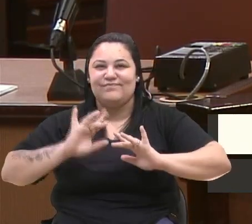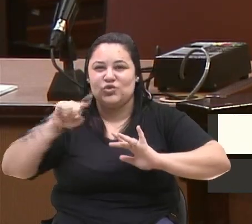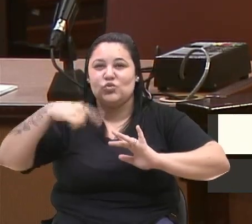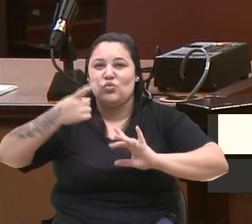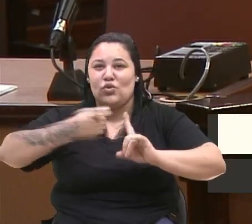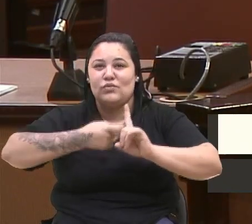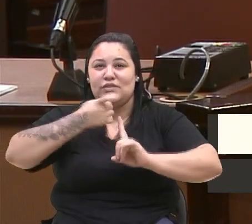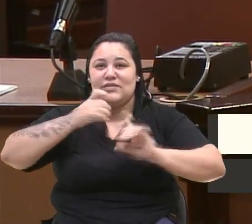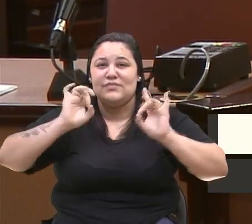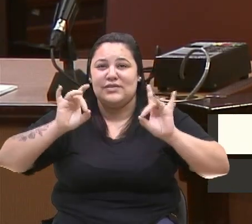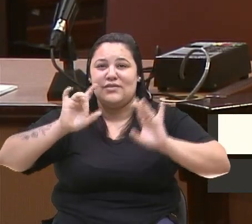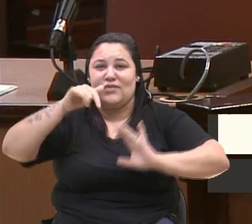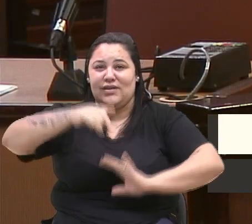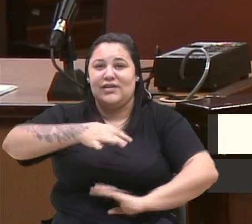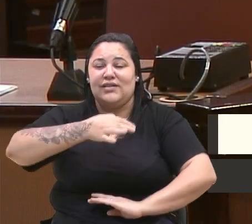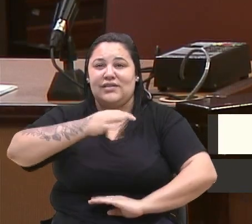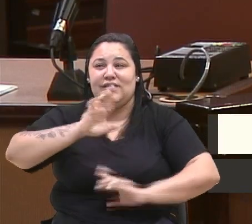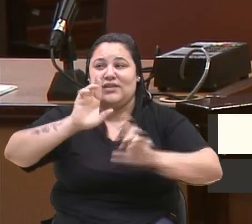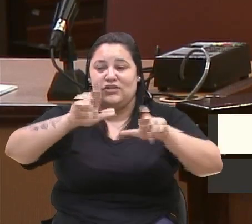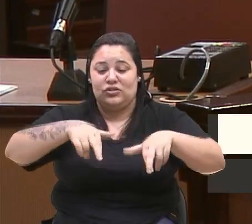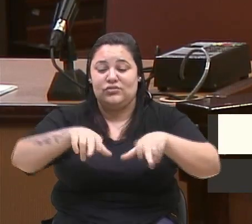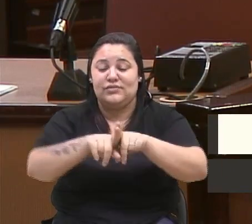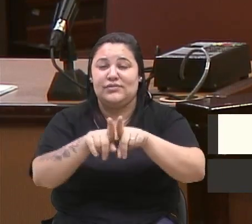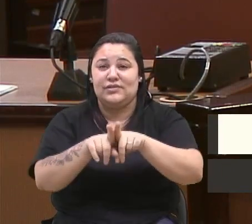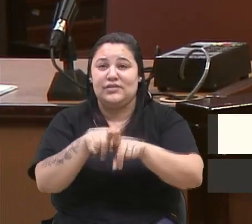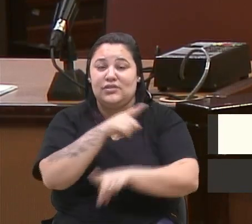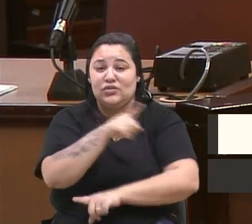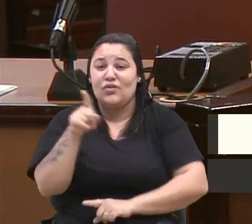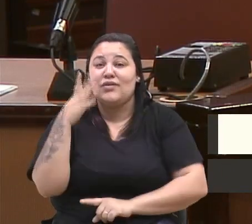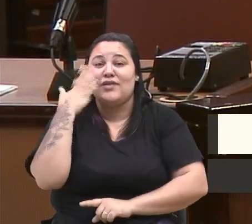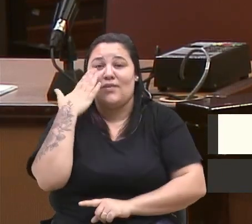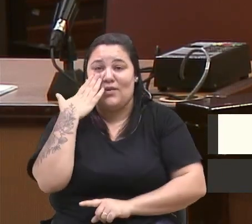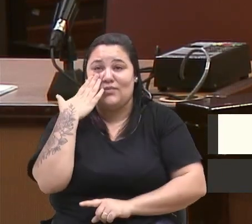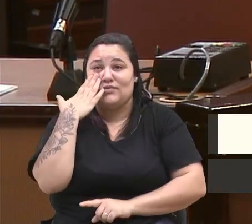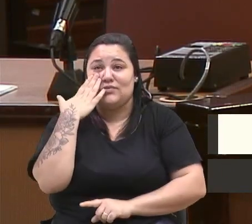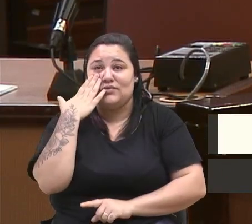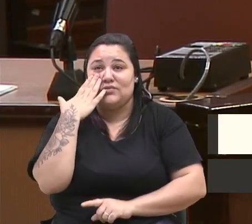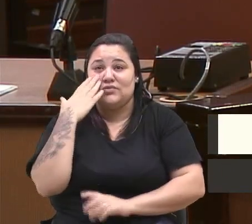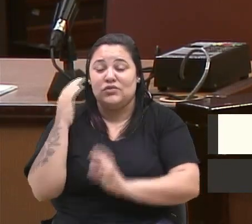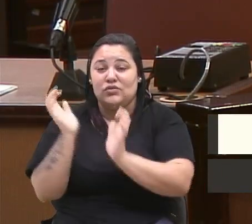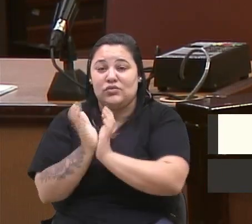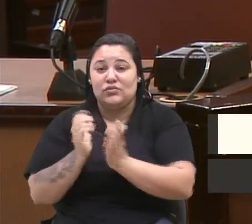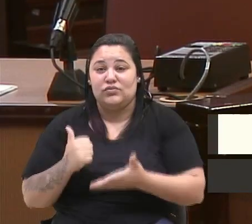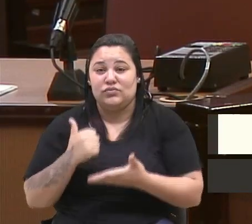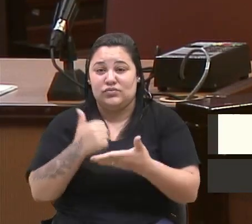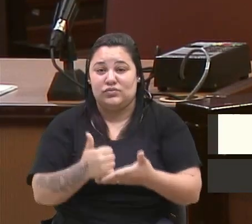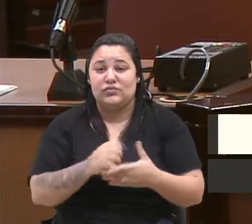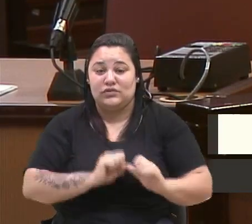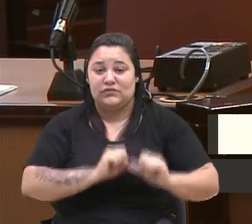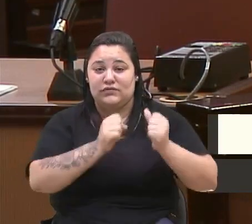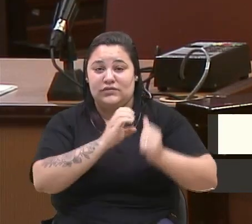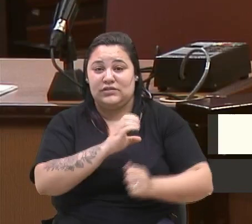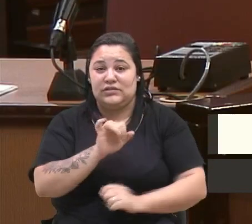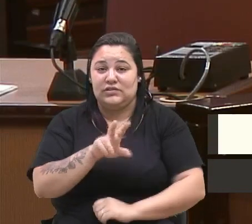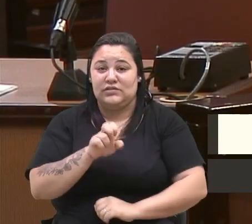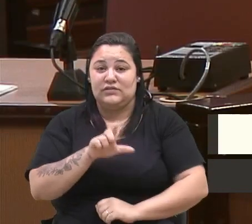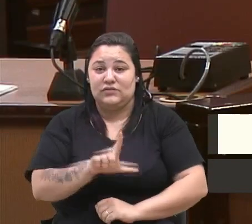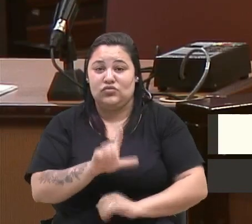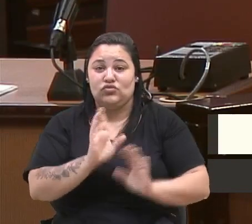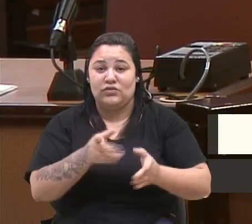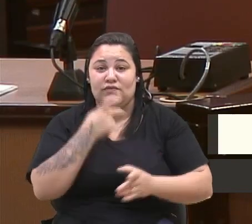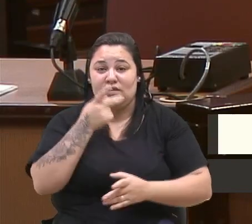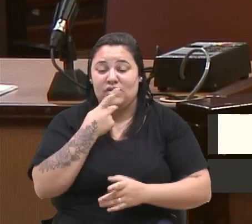região. E a gente sabe, e a Frente Parlamentar de Proteção e Defesa Civil trouxe esse assunto também, já trouxe em